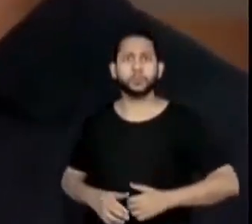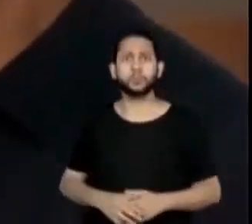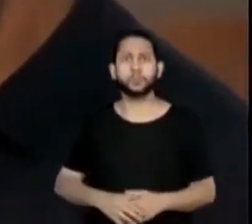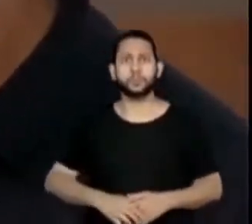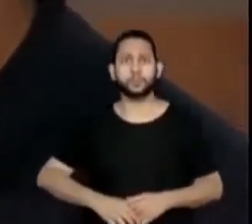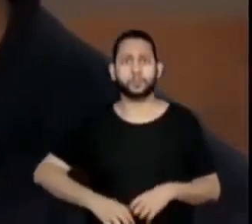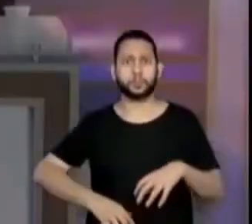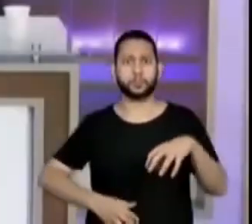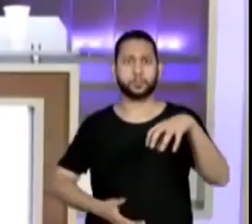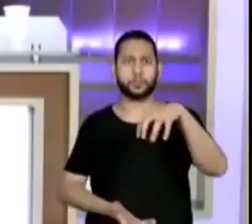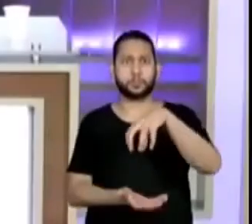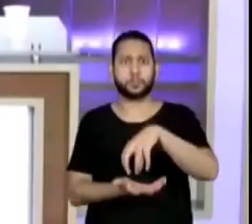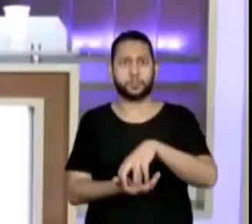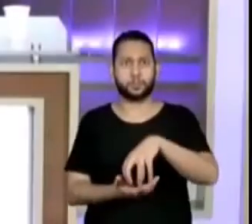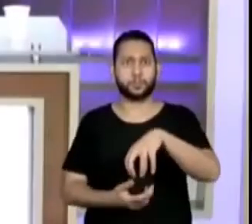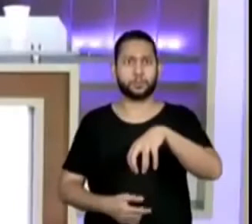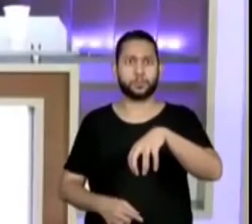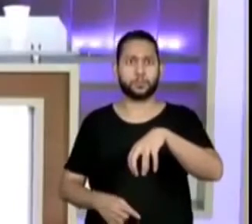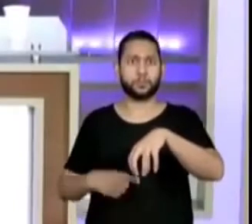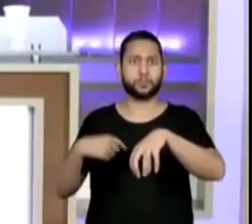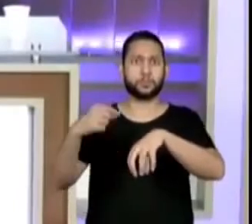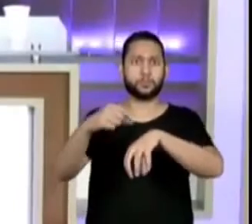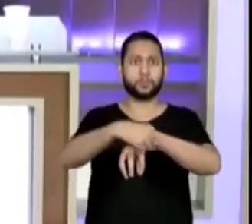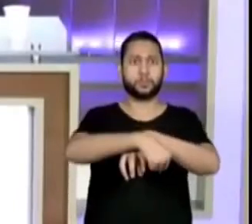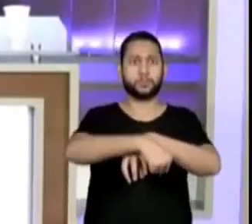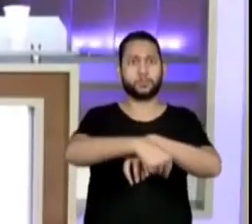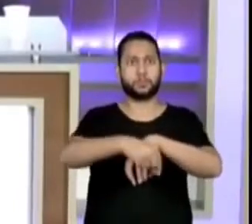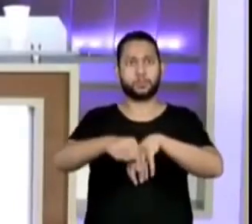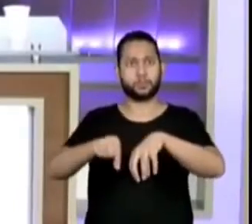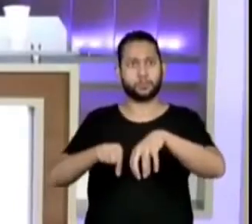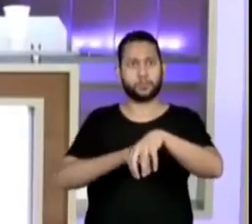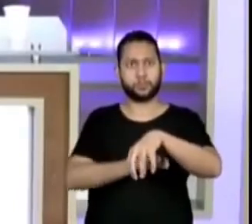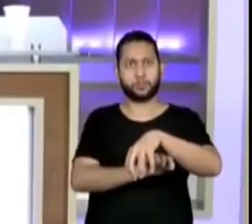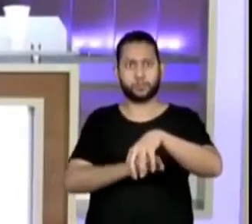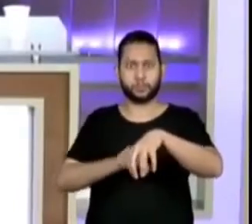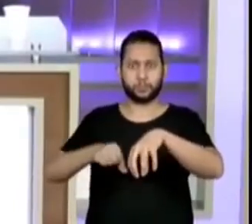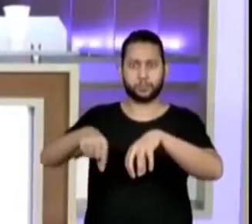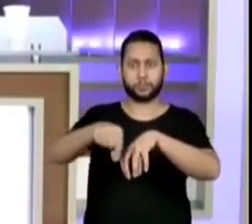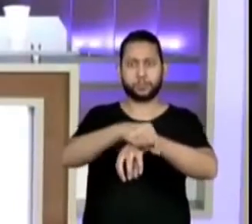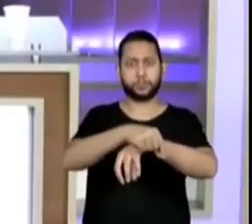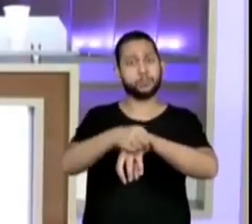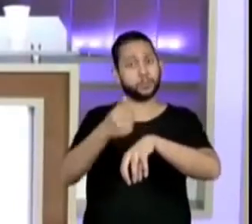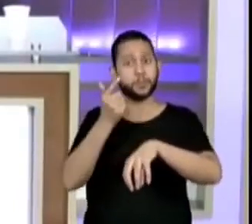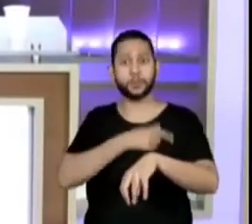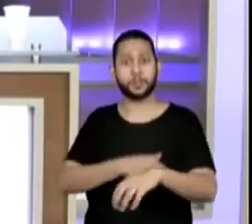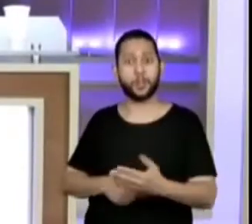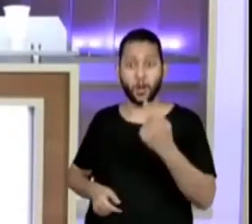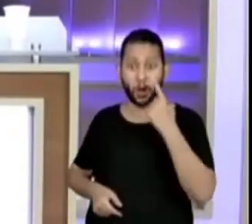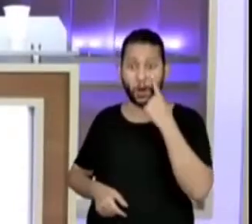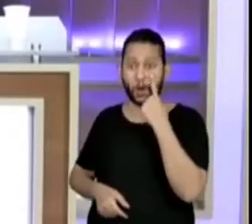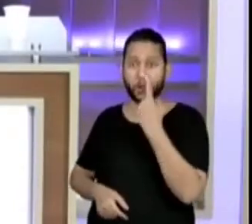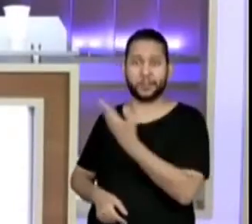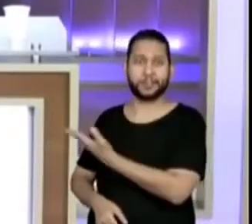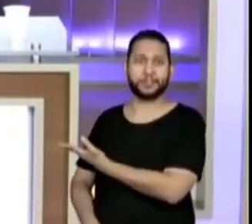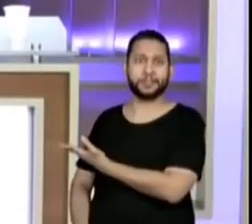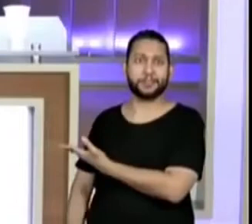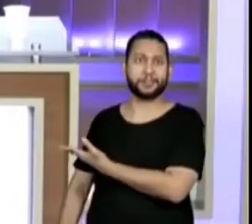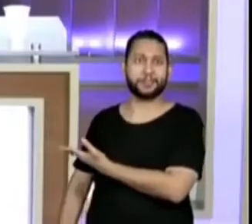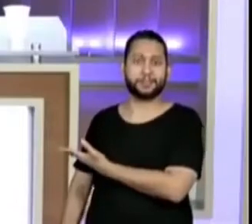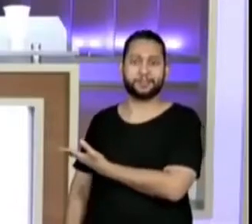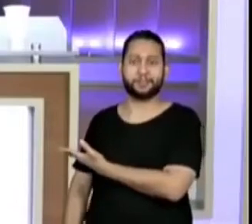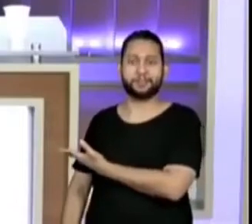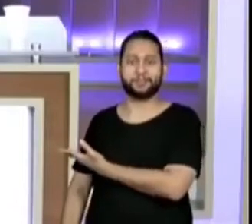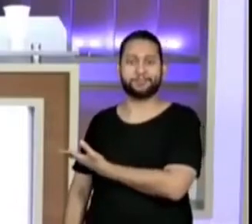agora. Coloquei a tampa do copo, que eu quero um círculo grande. Peguei minha canetinha, né? E